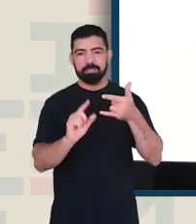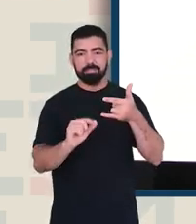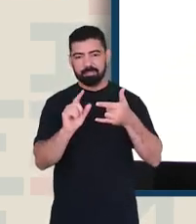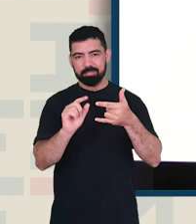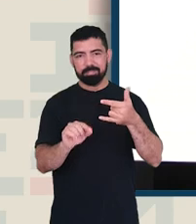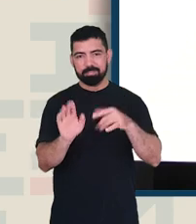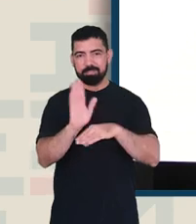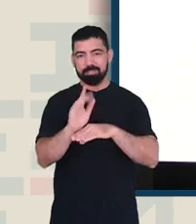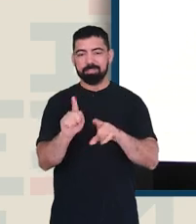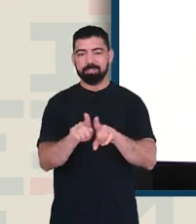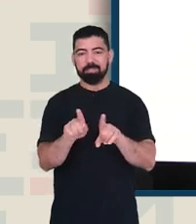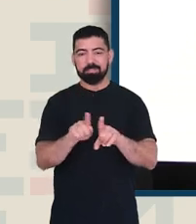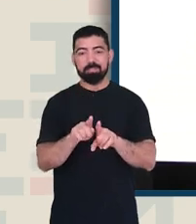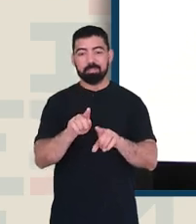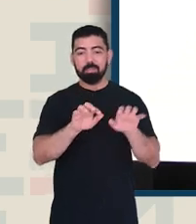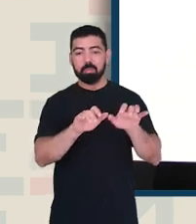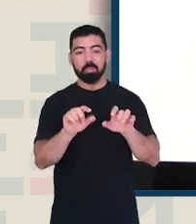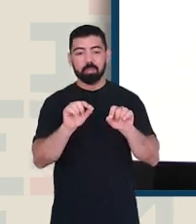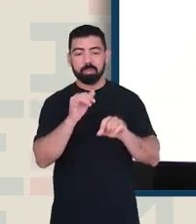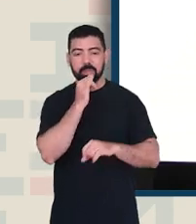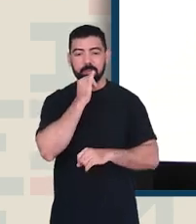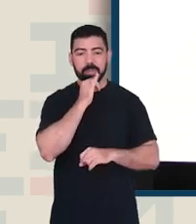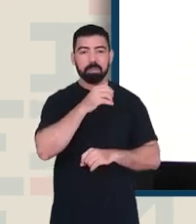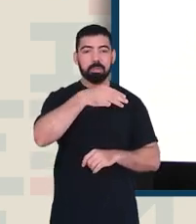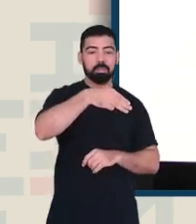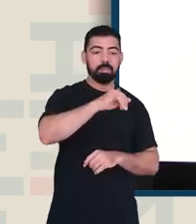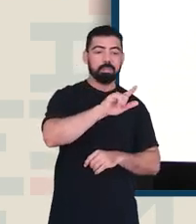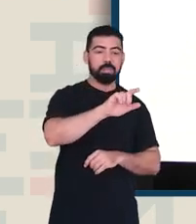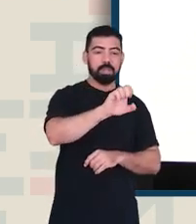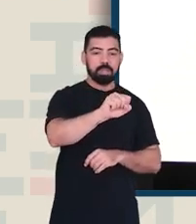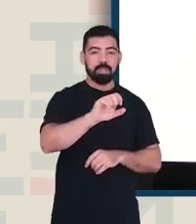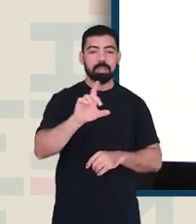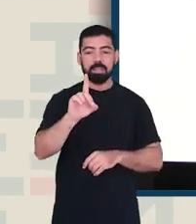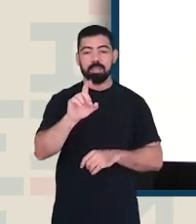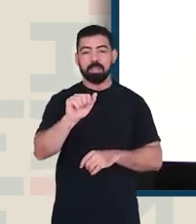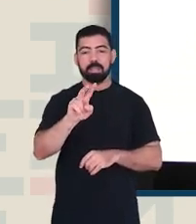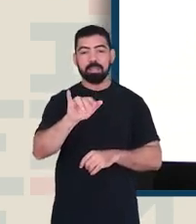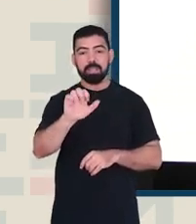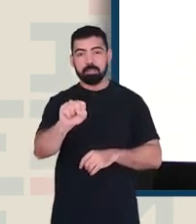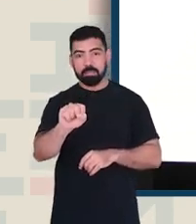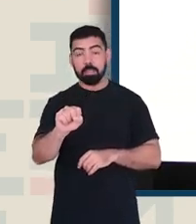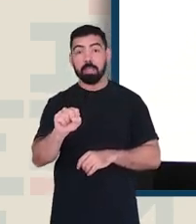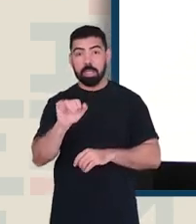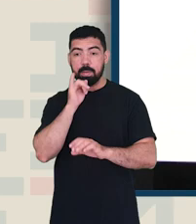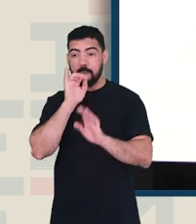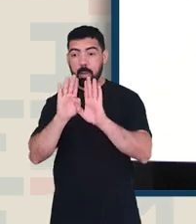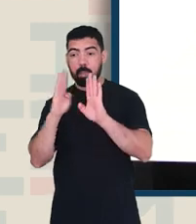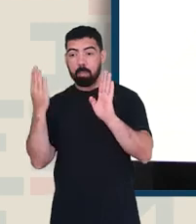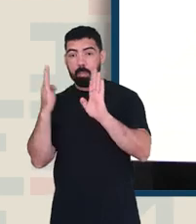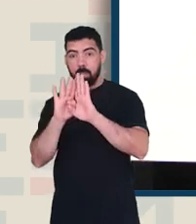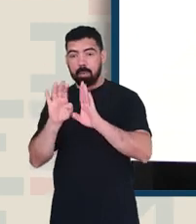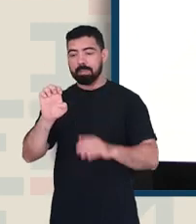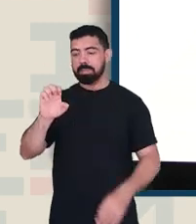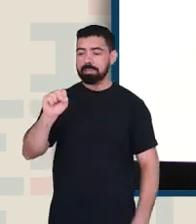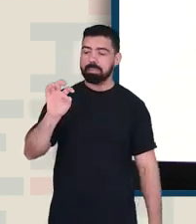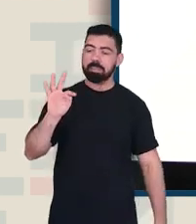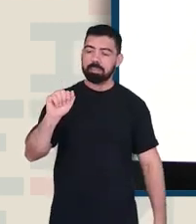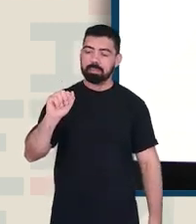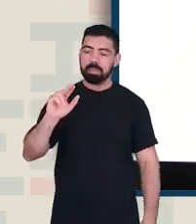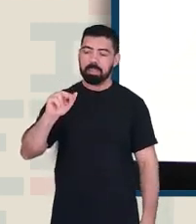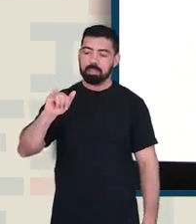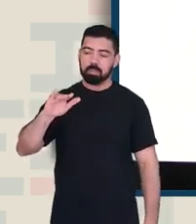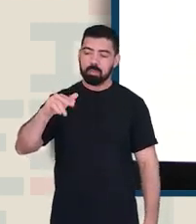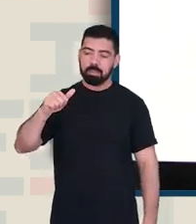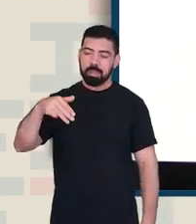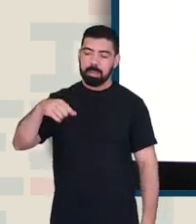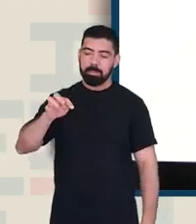esse vídeo. Se bota Miles Davis, porta de estacionamento ou alguma coisa assim, aparece esse vídeo.